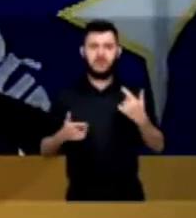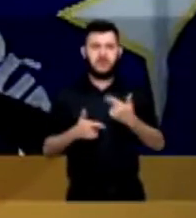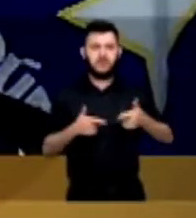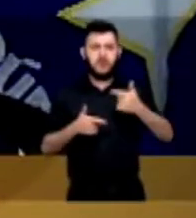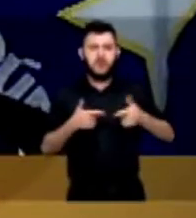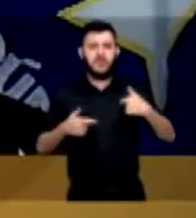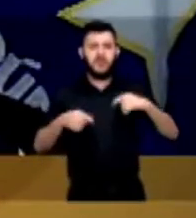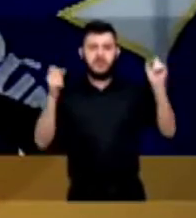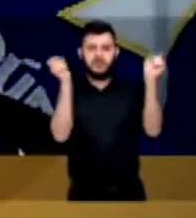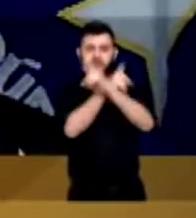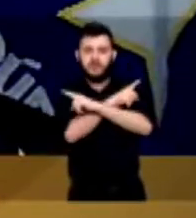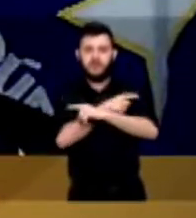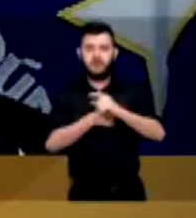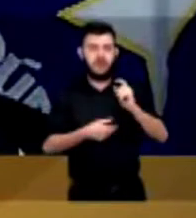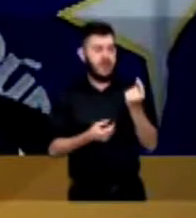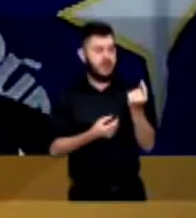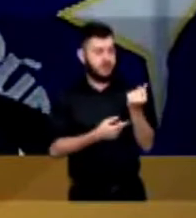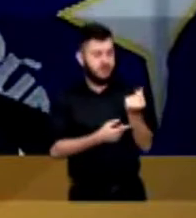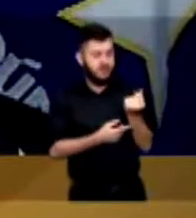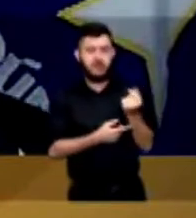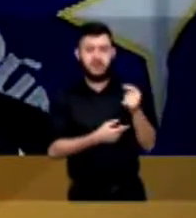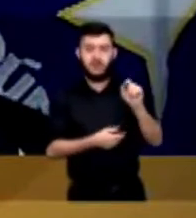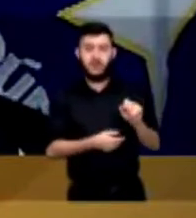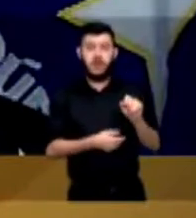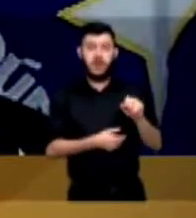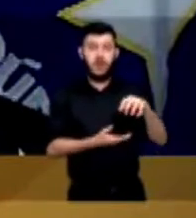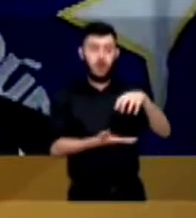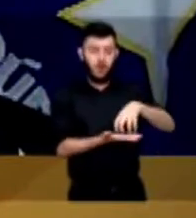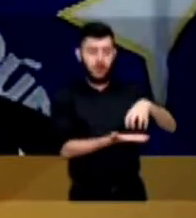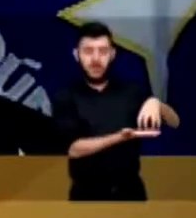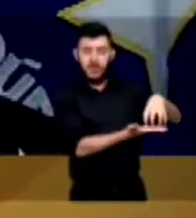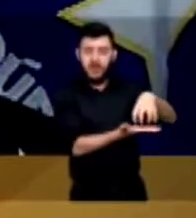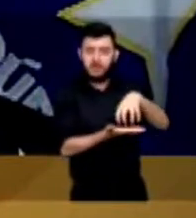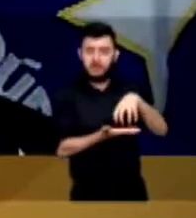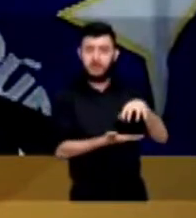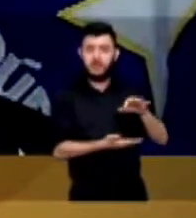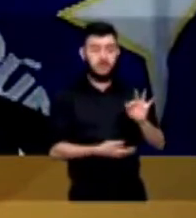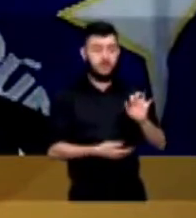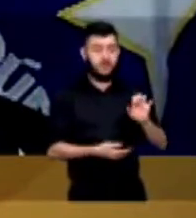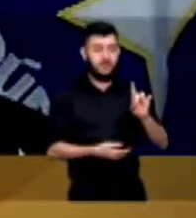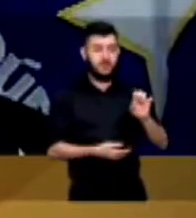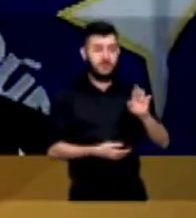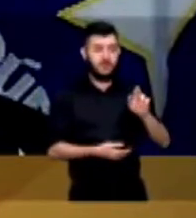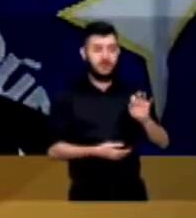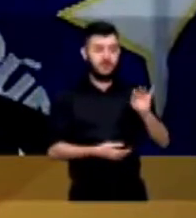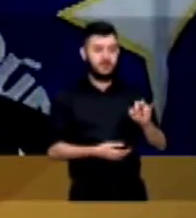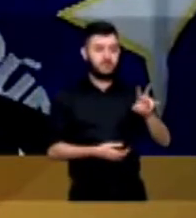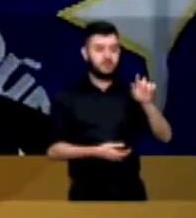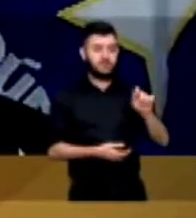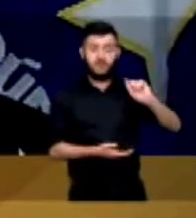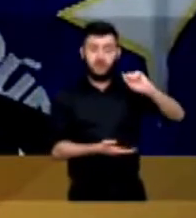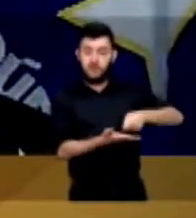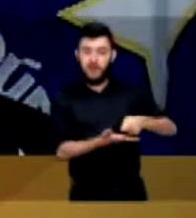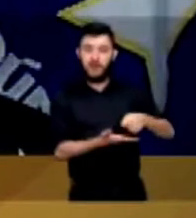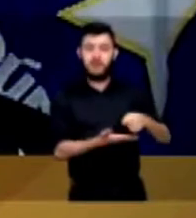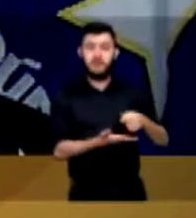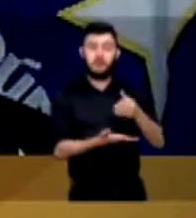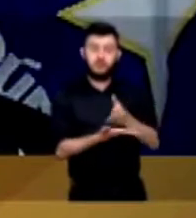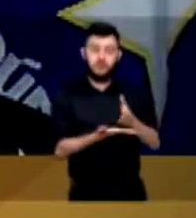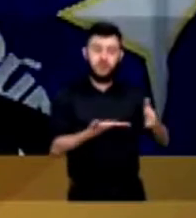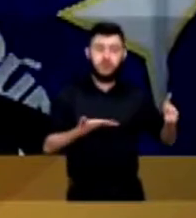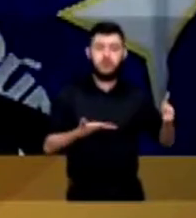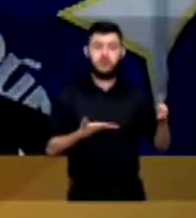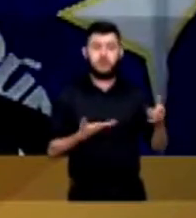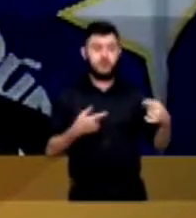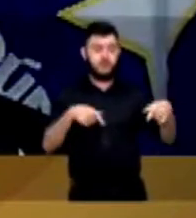financeiras das unidades federativas em cumprir a obrigação constitucional do pagamento dos precatórios e que motivou a edição